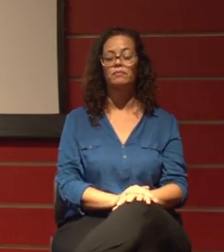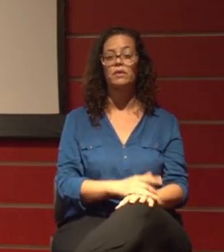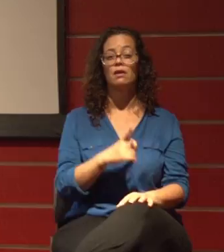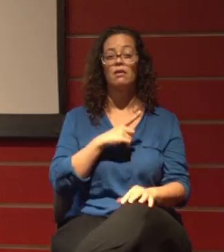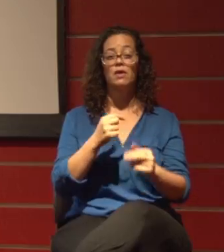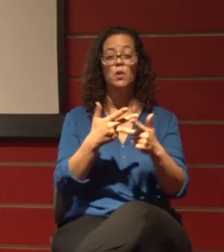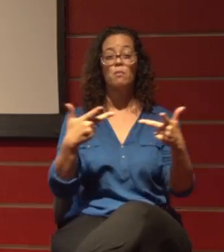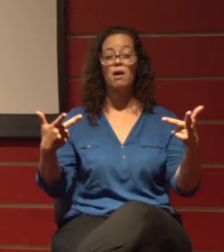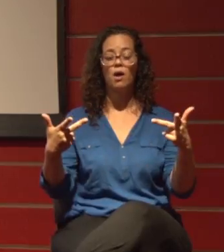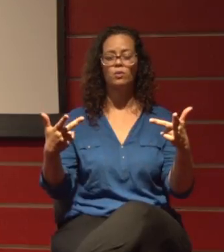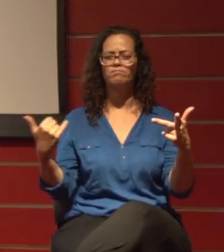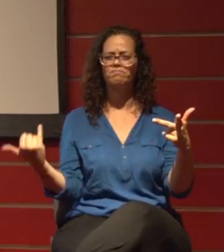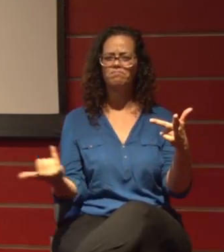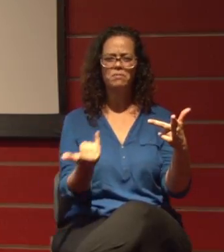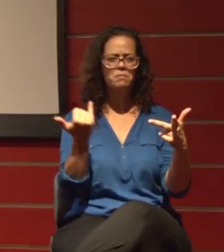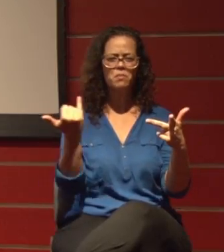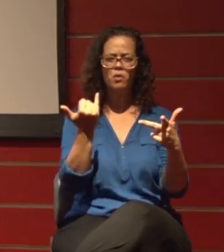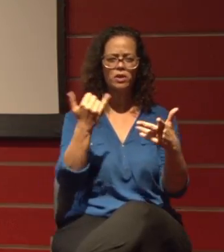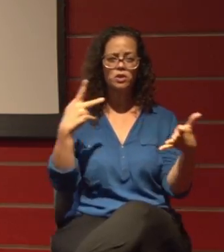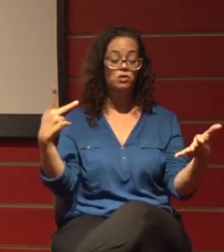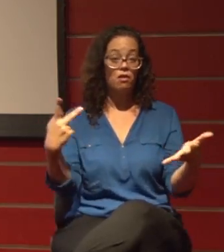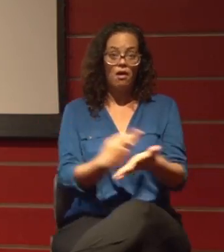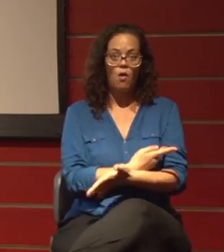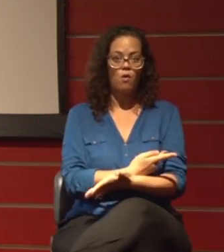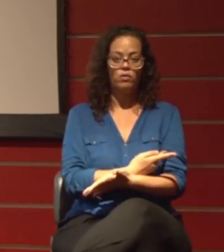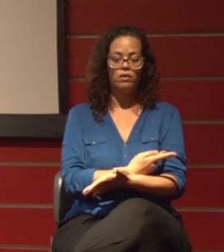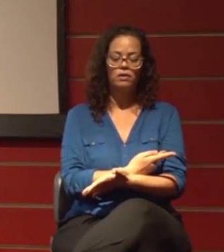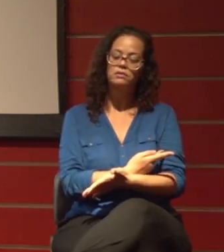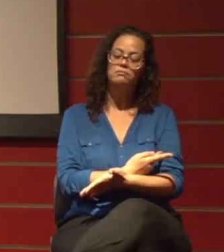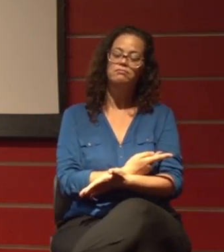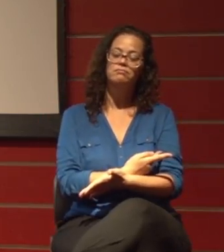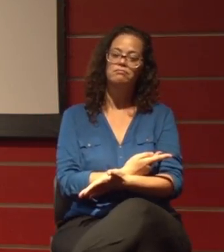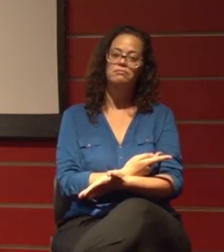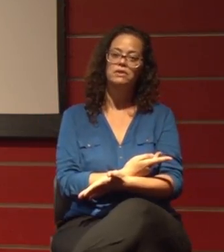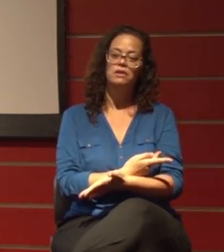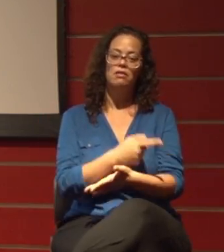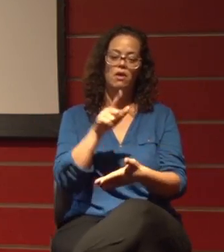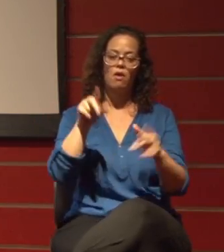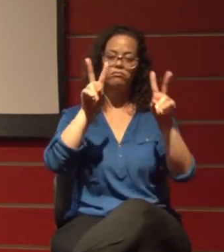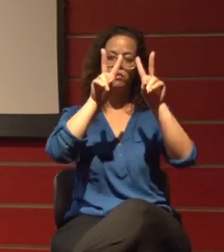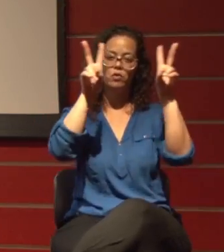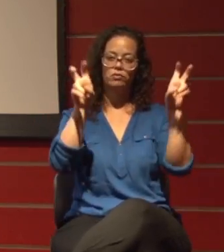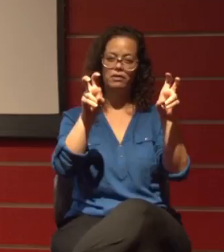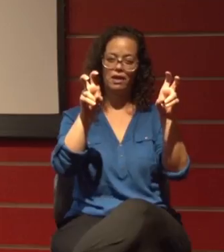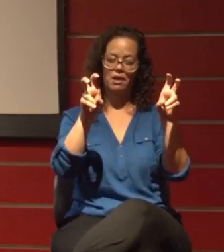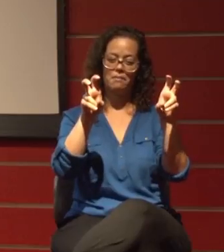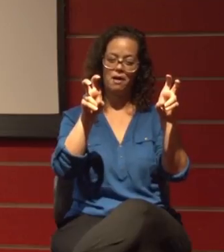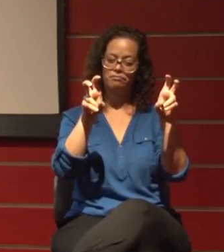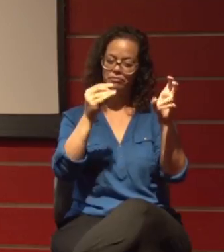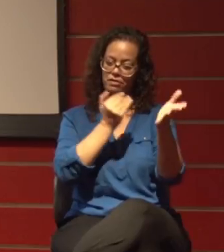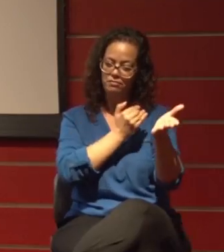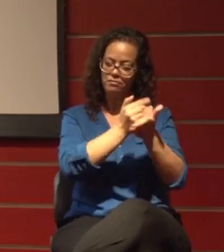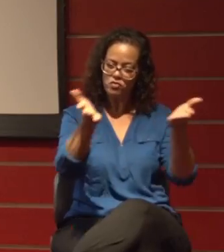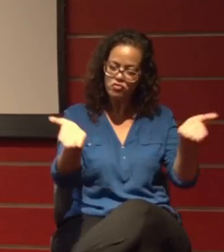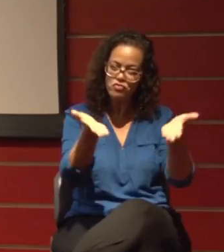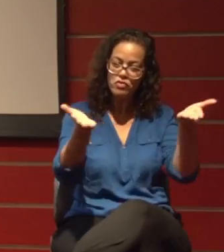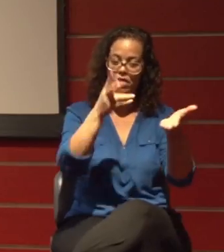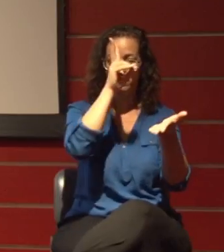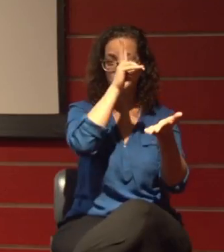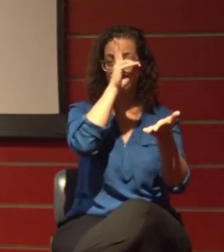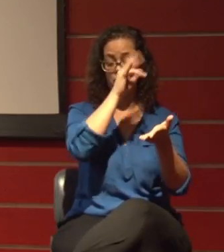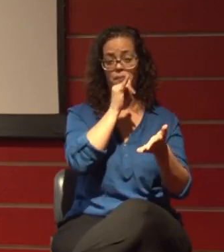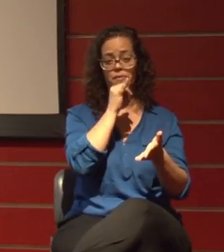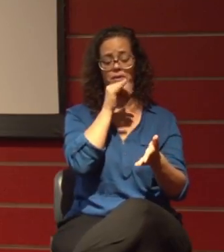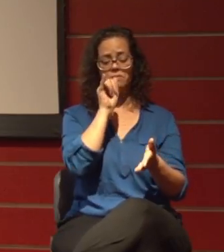grande ou diferente acontece que é o o fato acionador acionador é da história ou seja se o